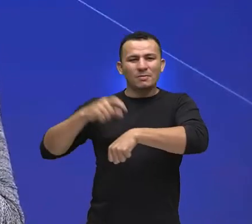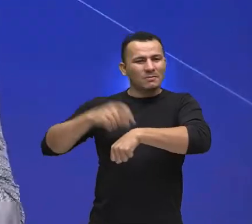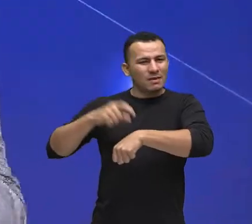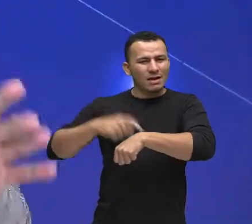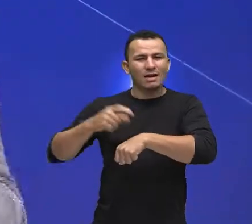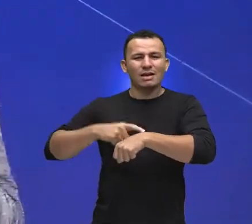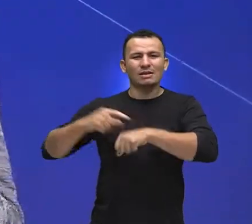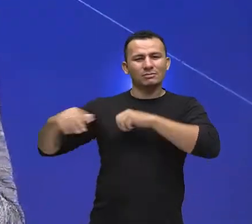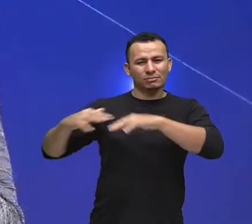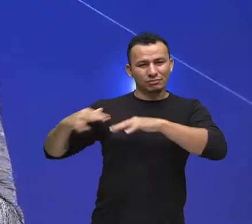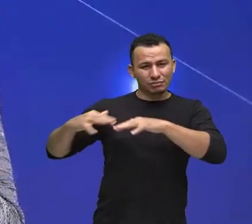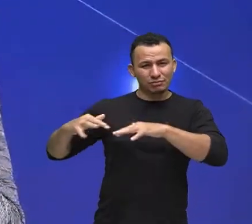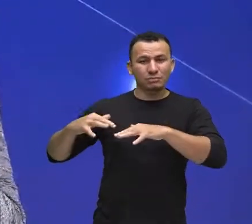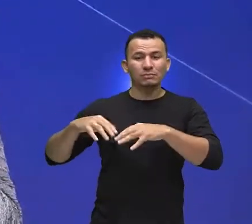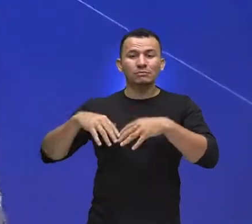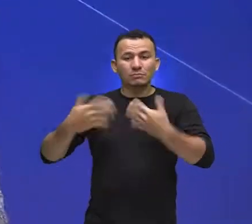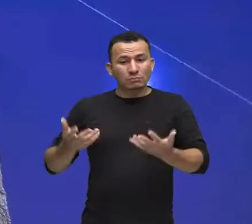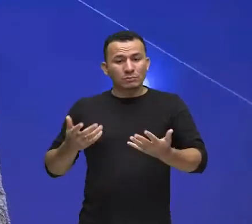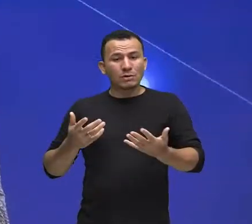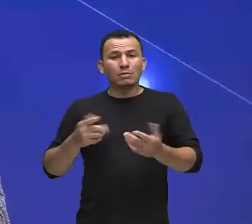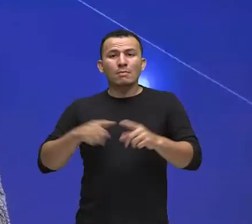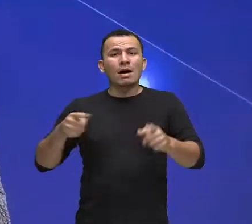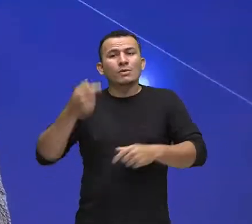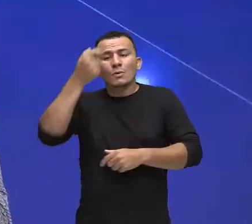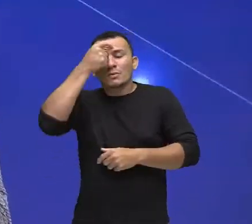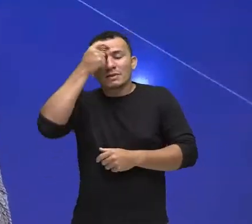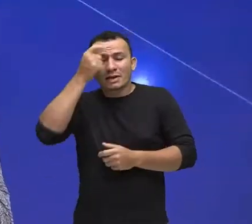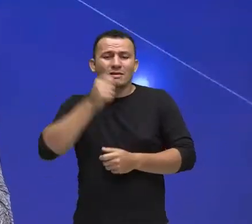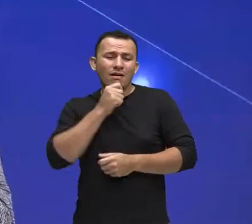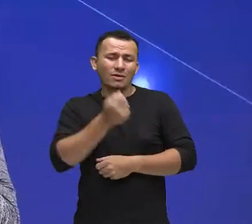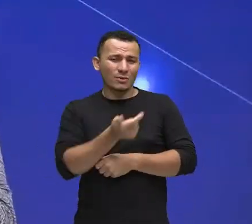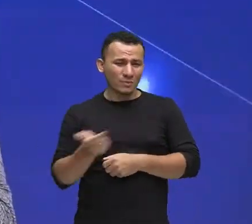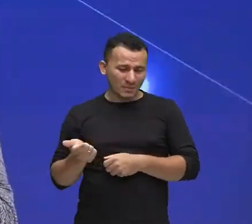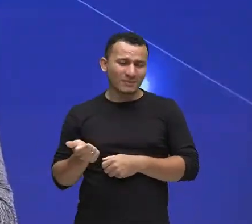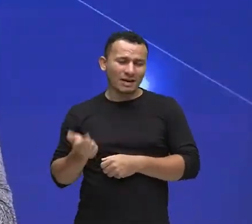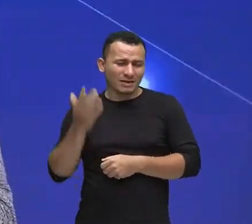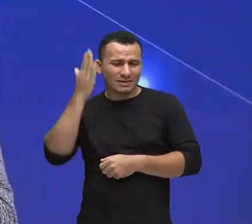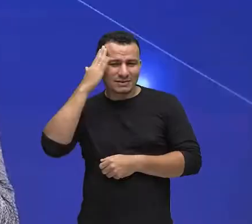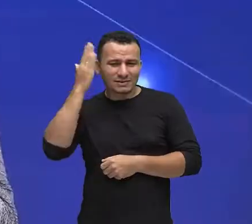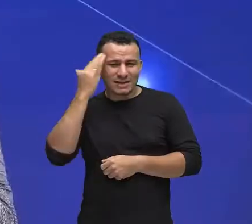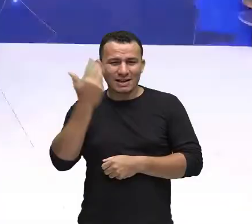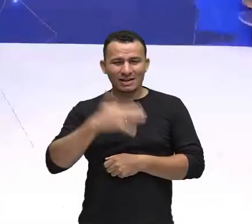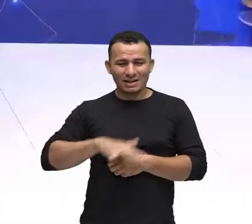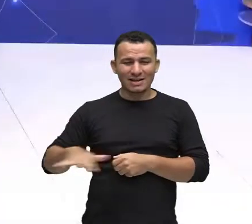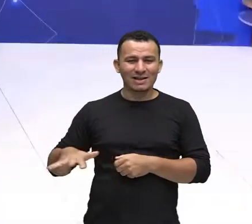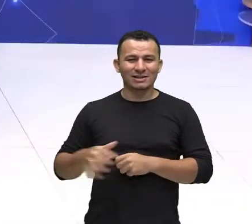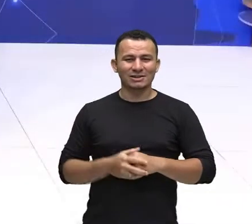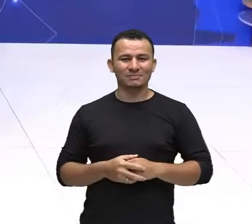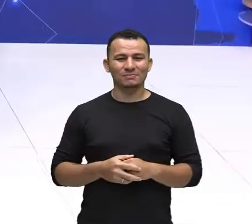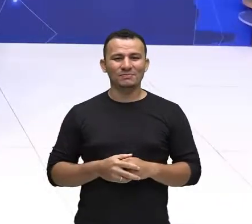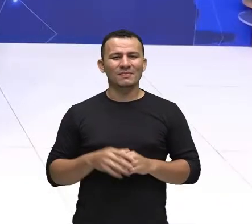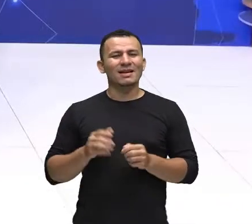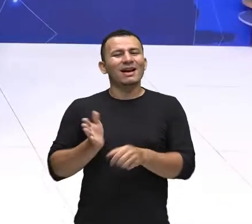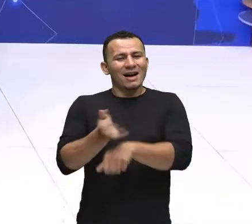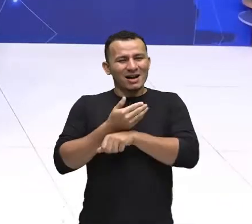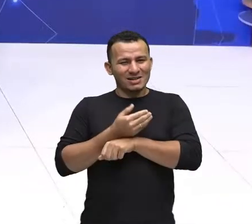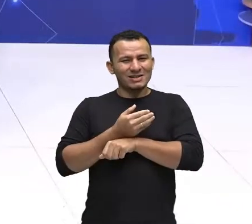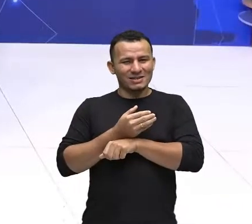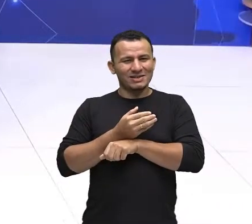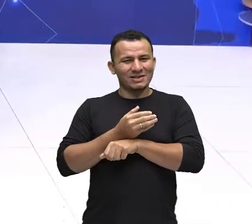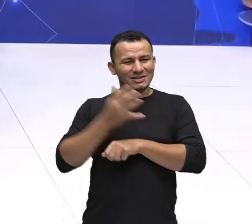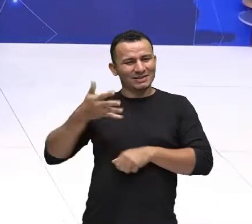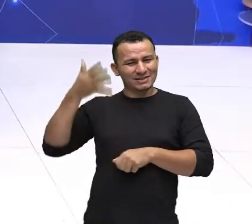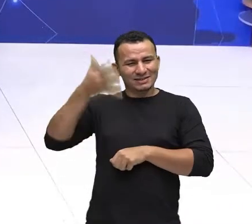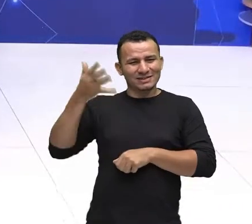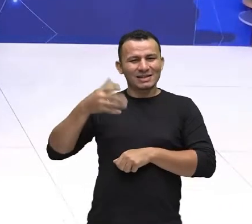a gente já vai se lançando nisso sem essa consciência que tu falaste. Eu acho que a consciência da gente, eu estava até brincando antes de começar o programa, né?